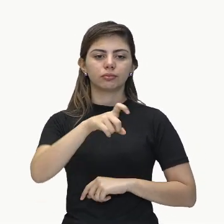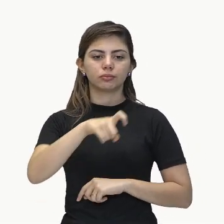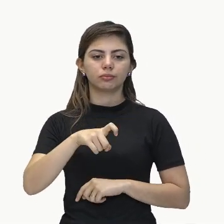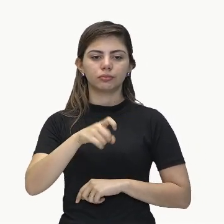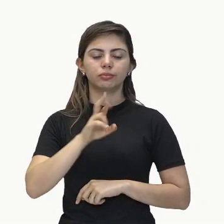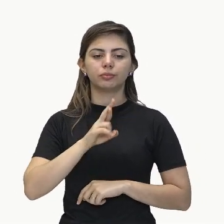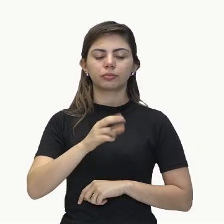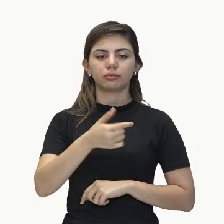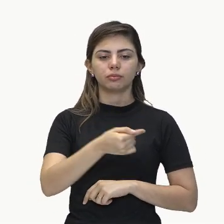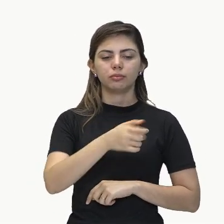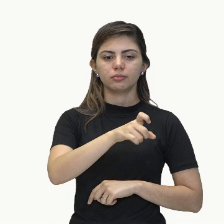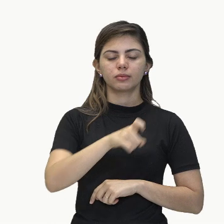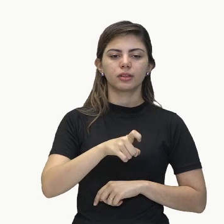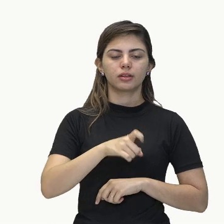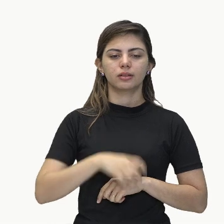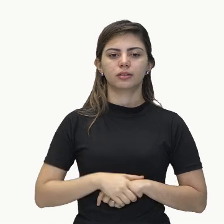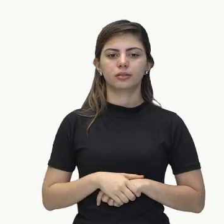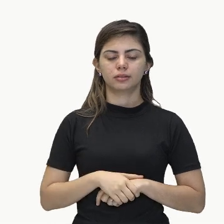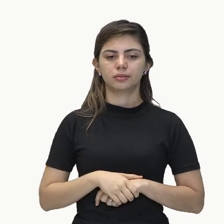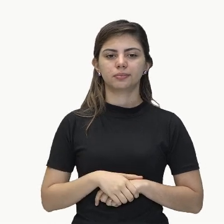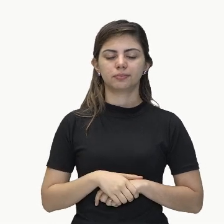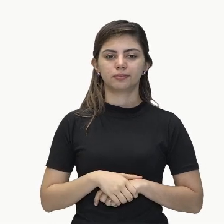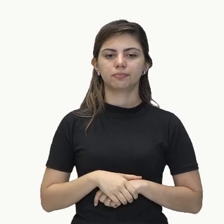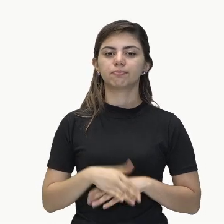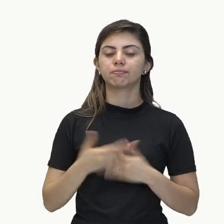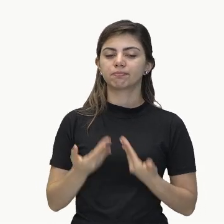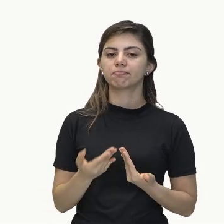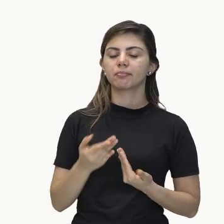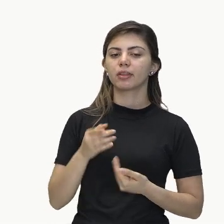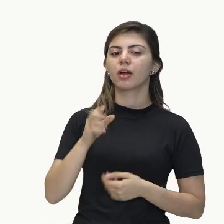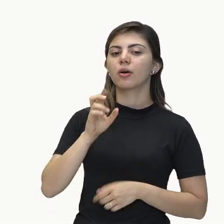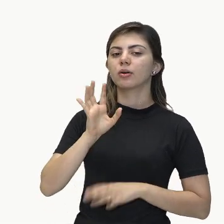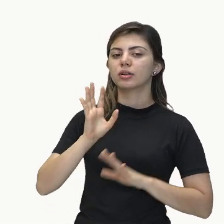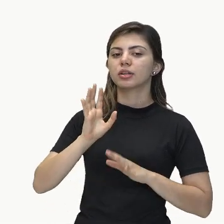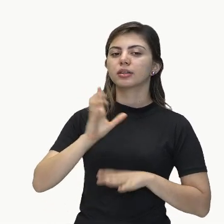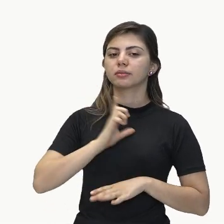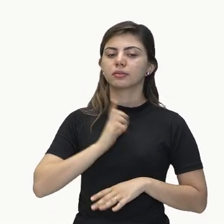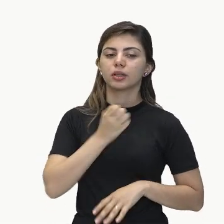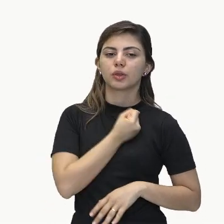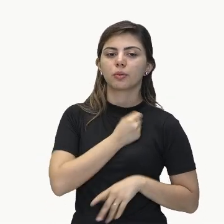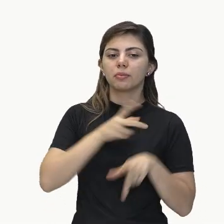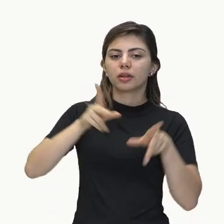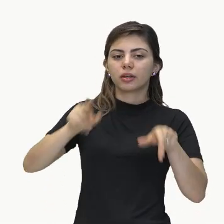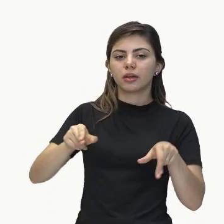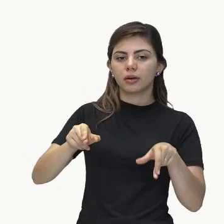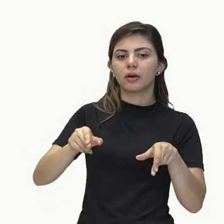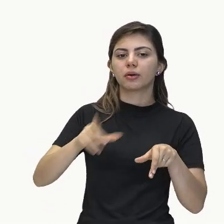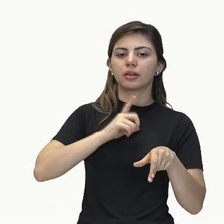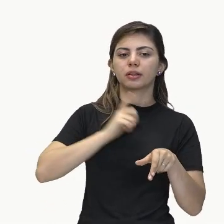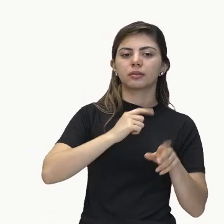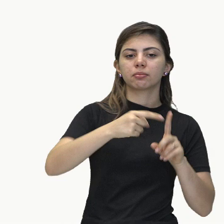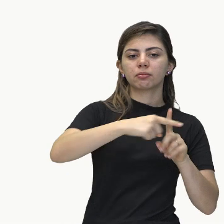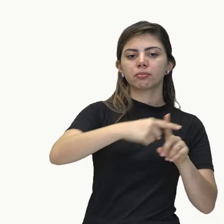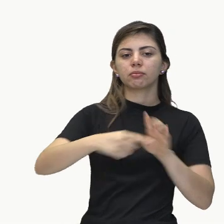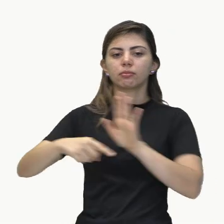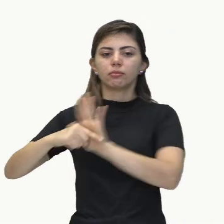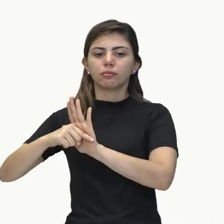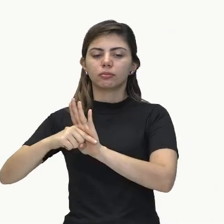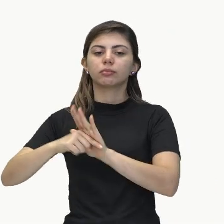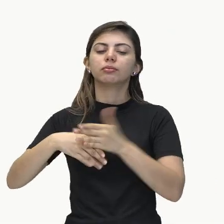7x. Os simétricos eu já sei que vai dar 0. 3y menos